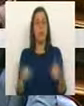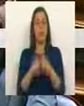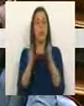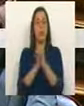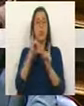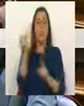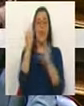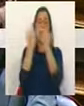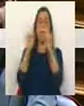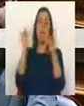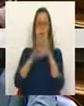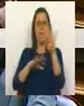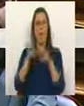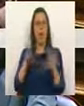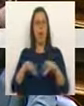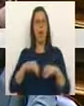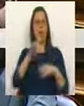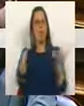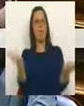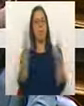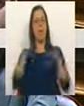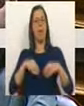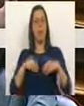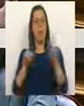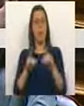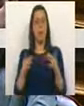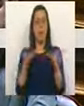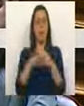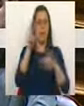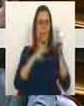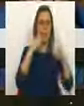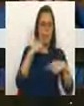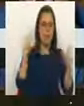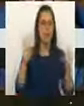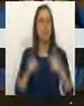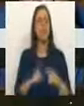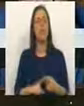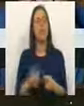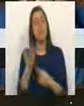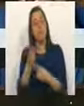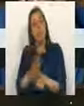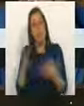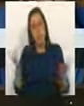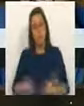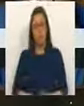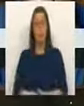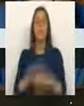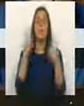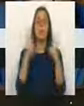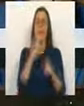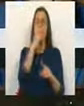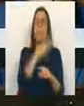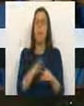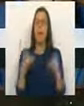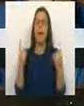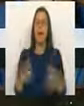tudo o que é instituições independentes que não alinham na vossa propaganda. Exatamente. Conselho de Finanças Públicas, por exemplo, há uma